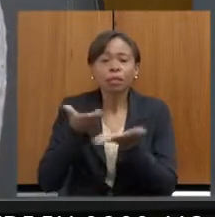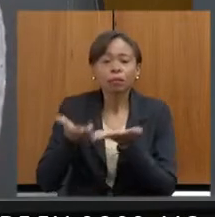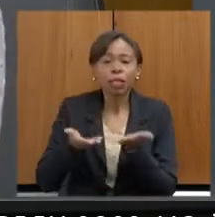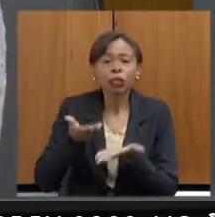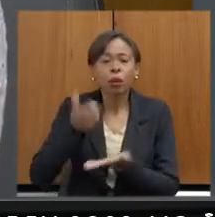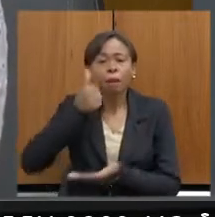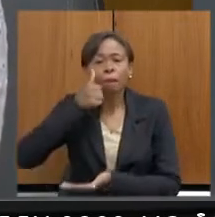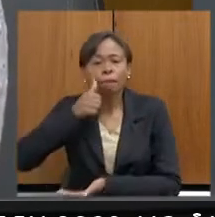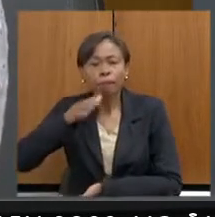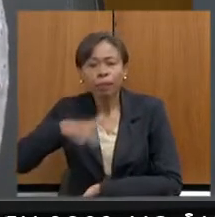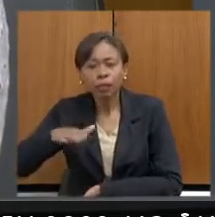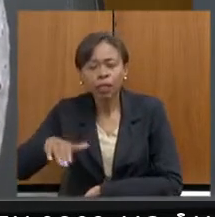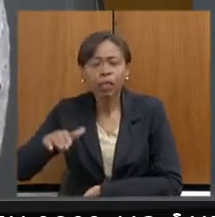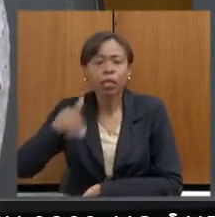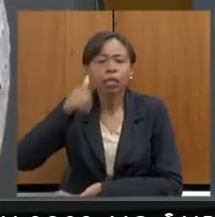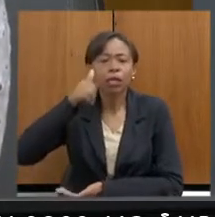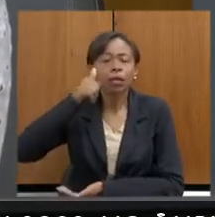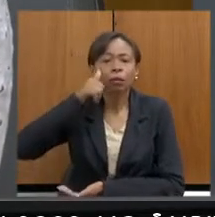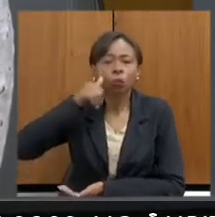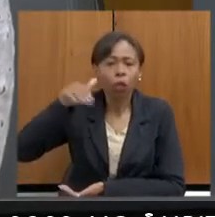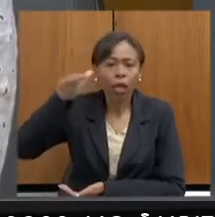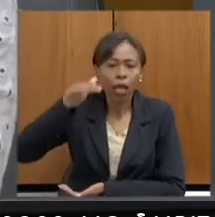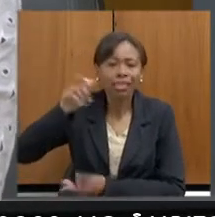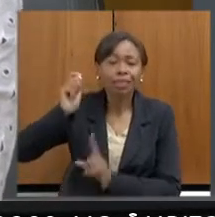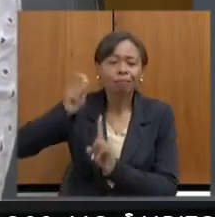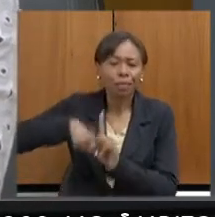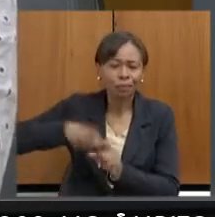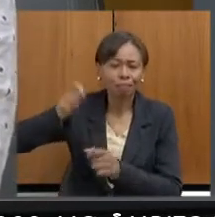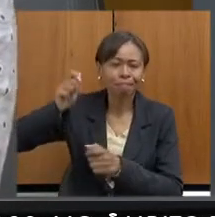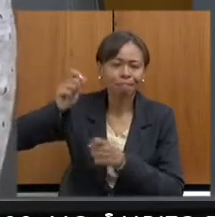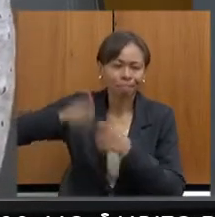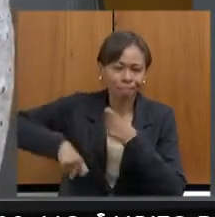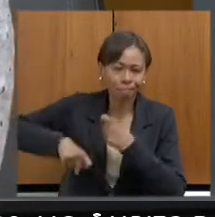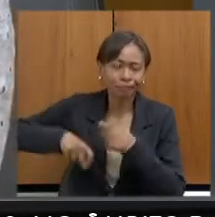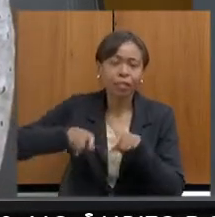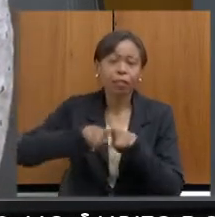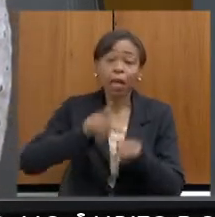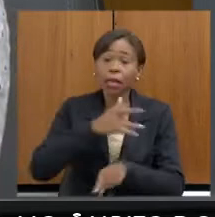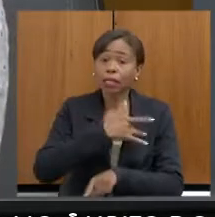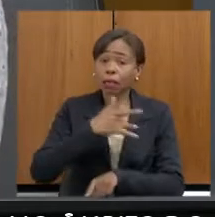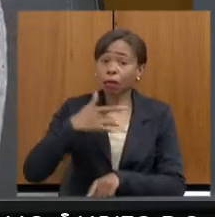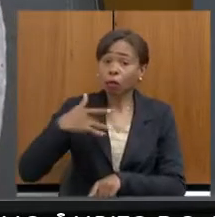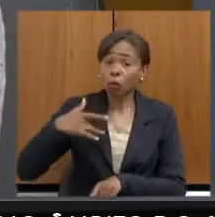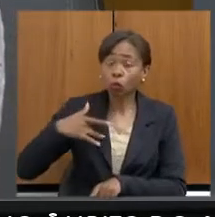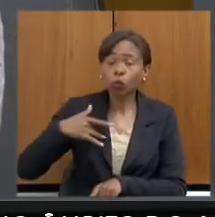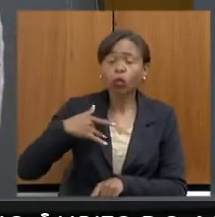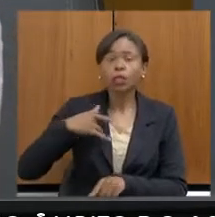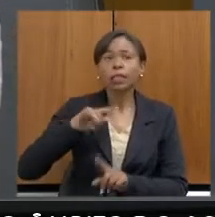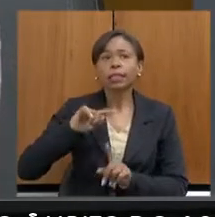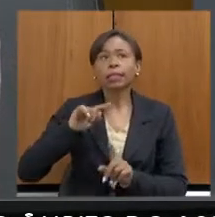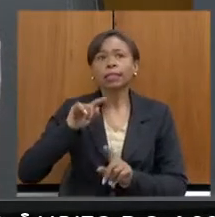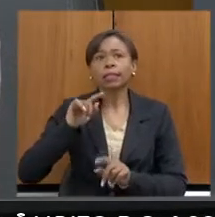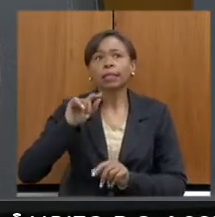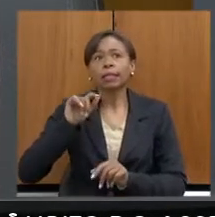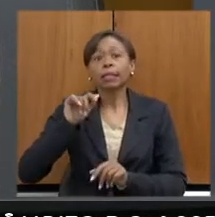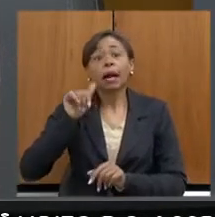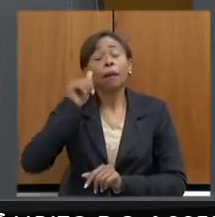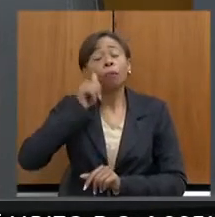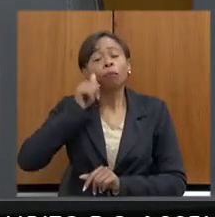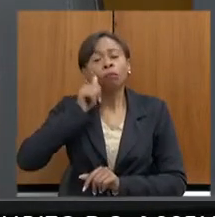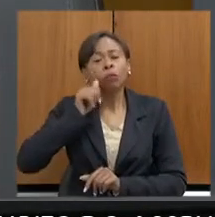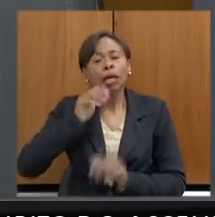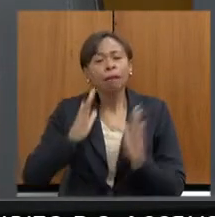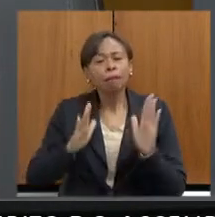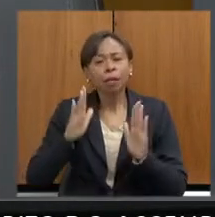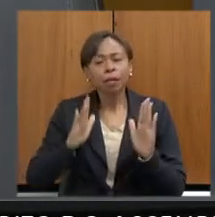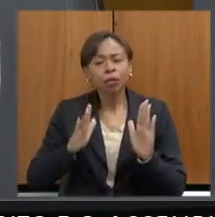sexual a saúde de puérperas e mulheres no período de menopausa também